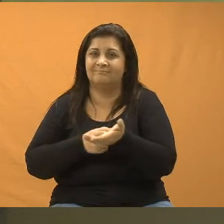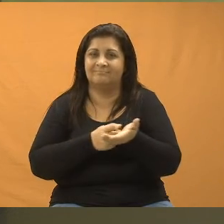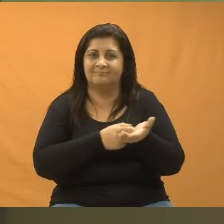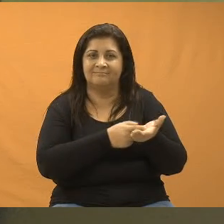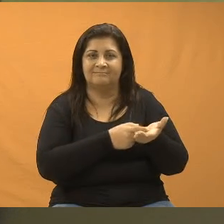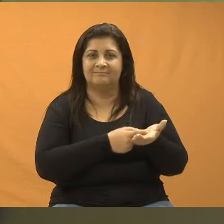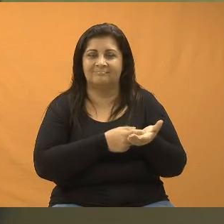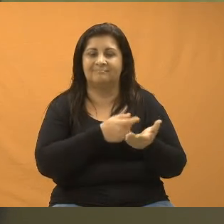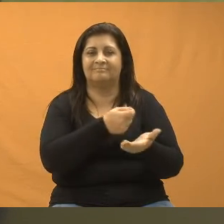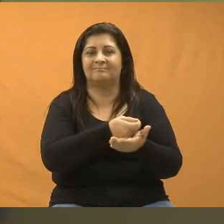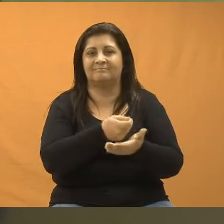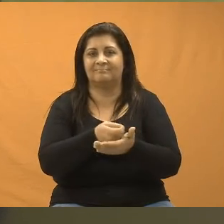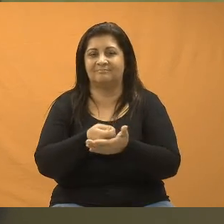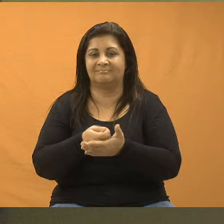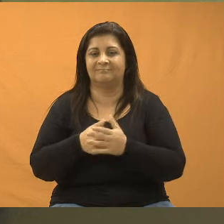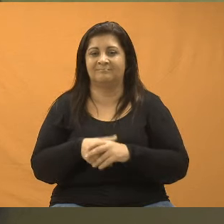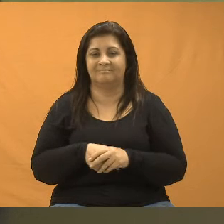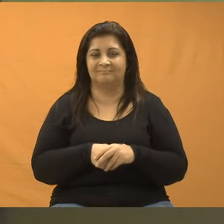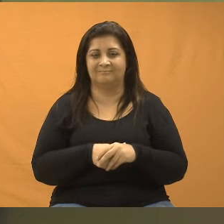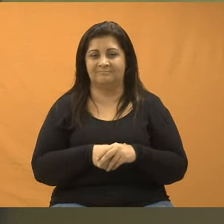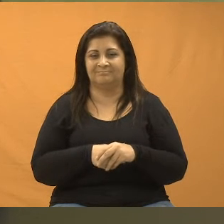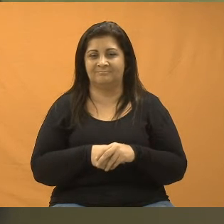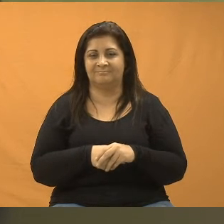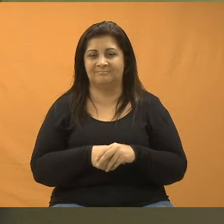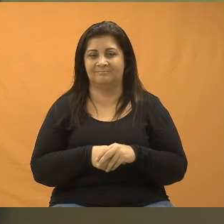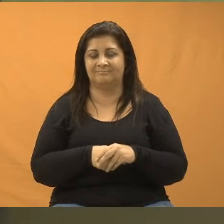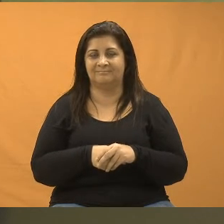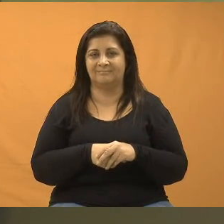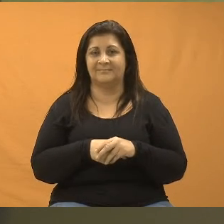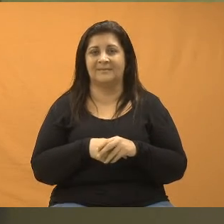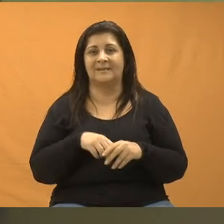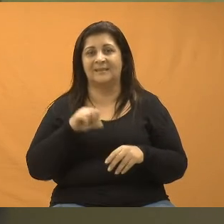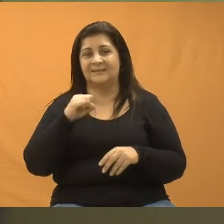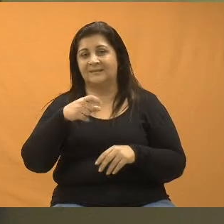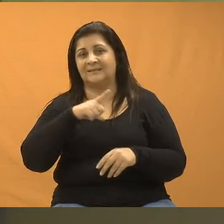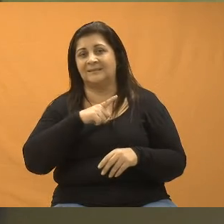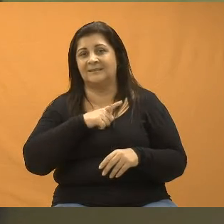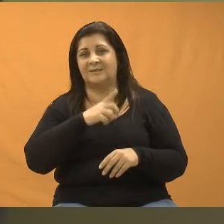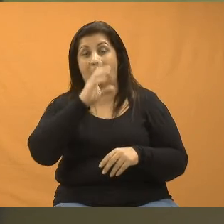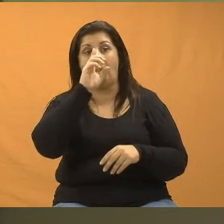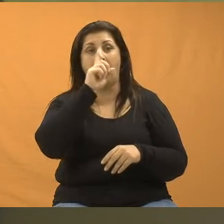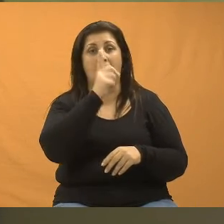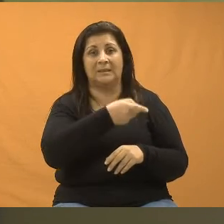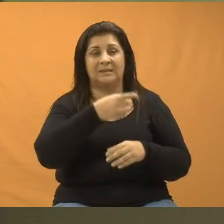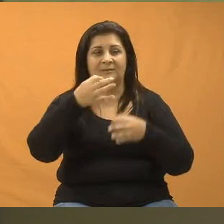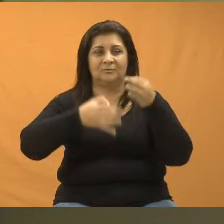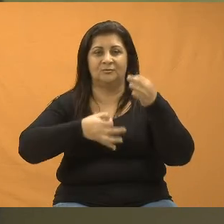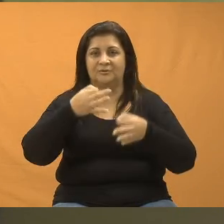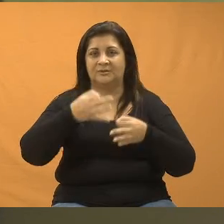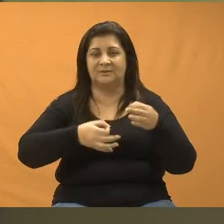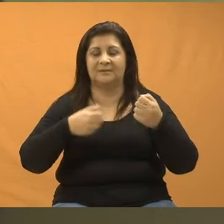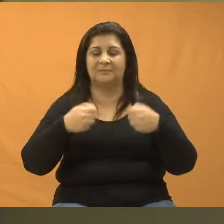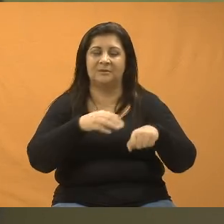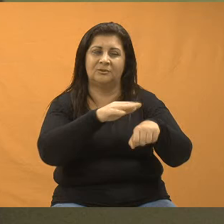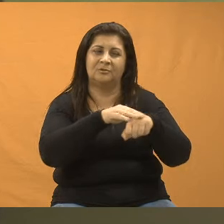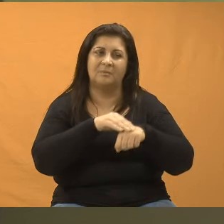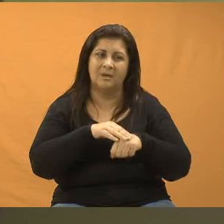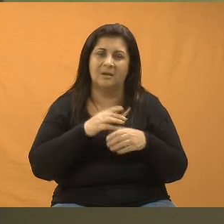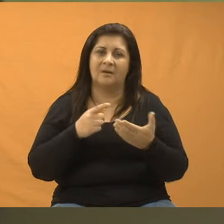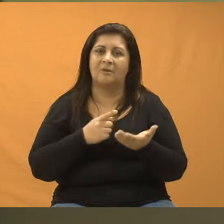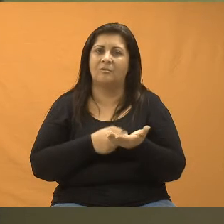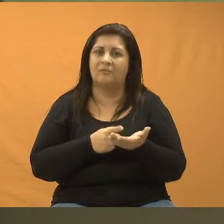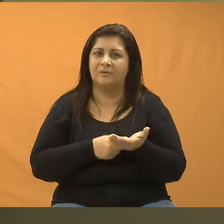Alguns que são casos, né, que já existe decisão judicial, a gente chama o fornecedor para negociar, para tentar fazer